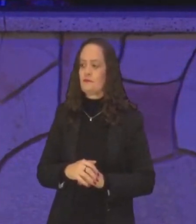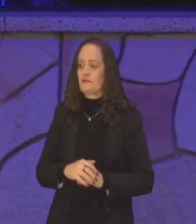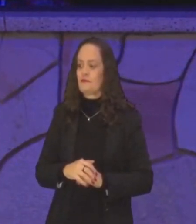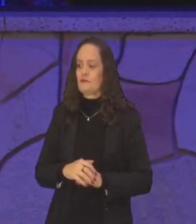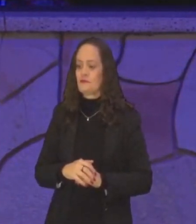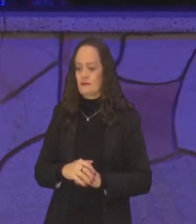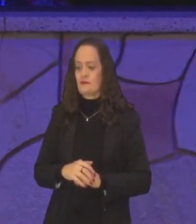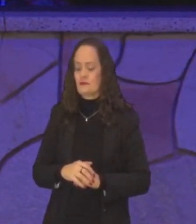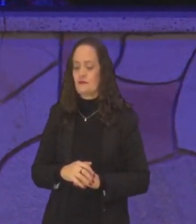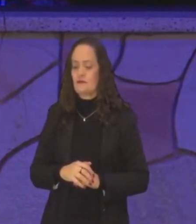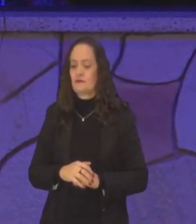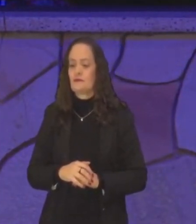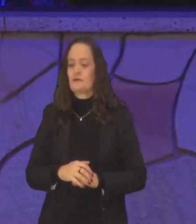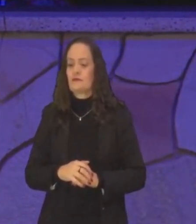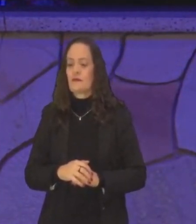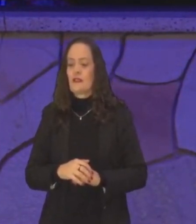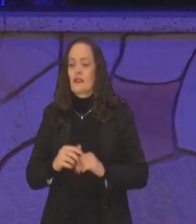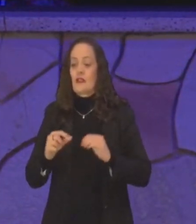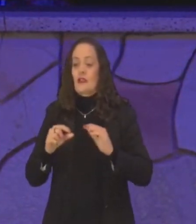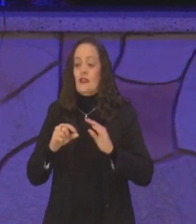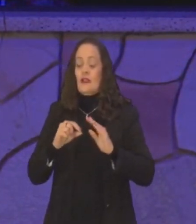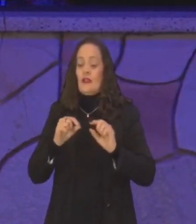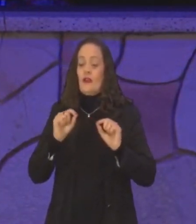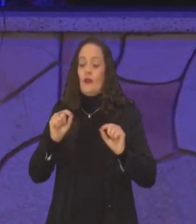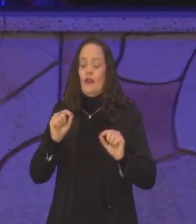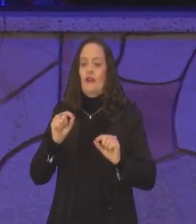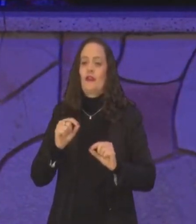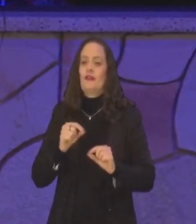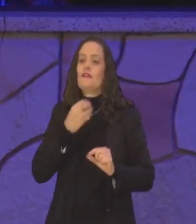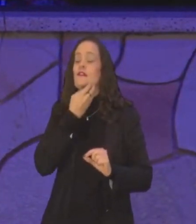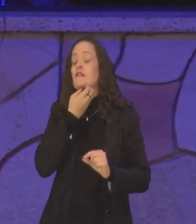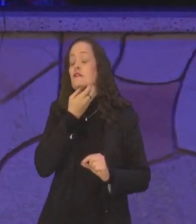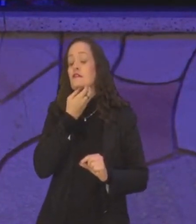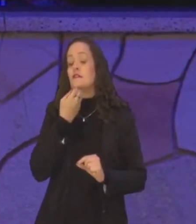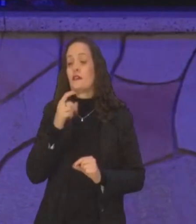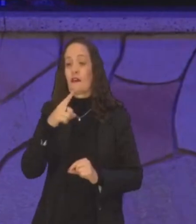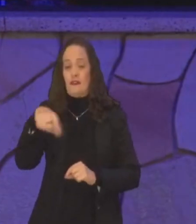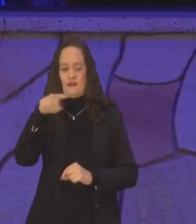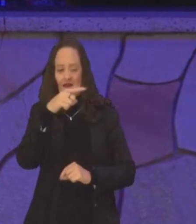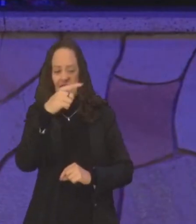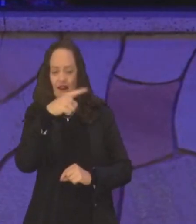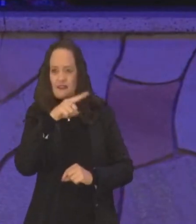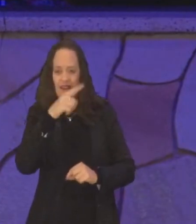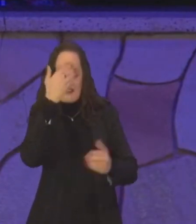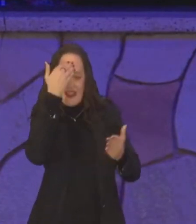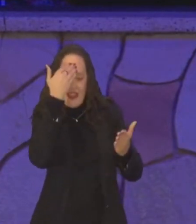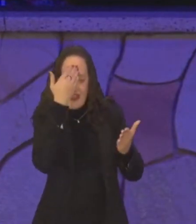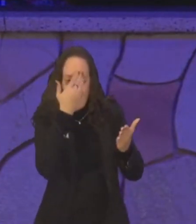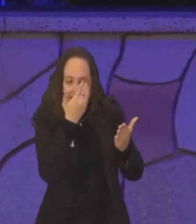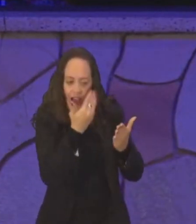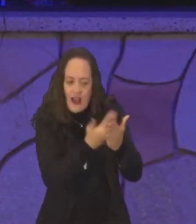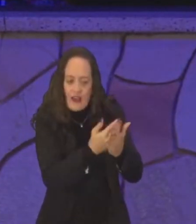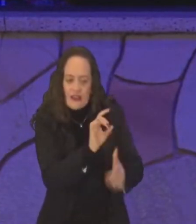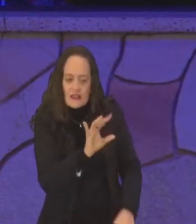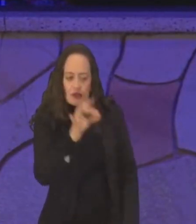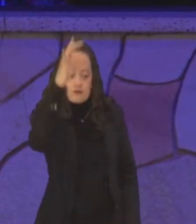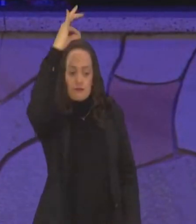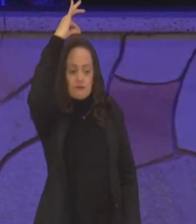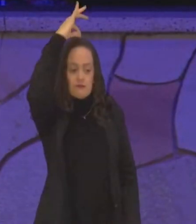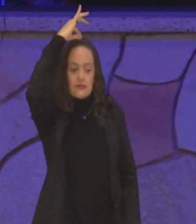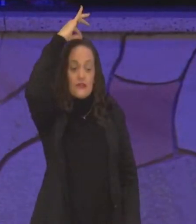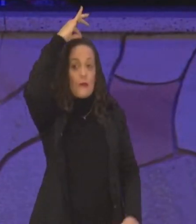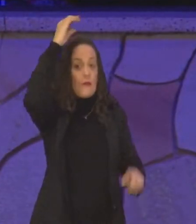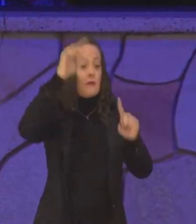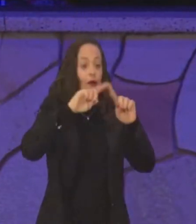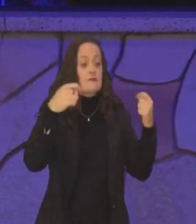1 João capítulo 4, verso 1. Amados, não creiais a todo espírito, mas provai